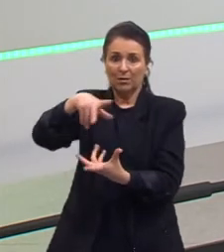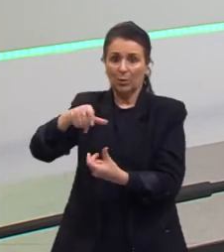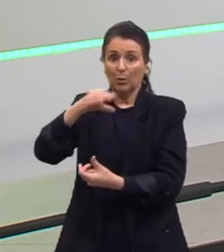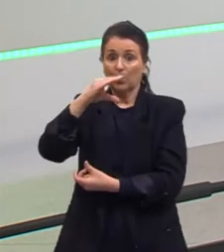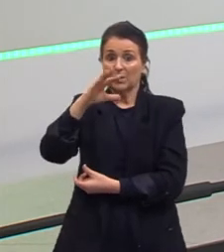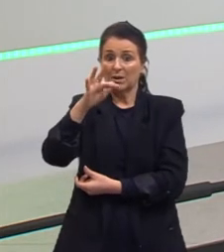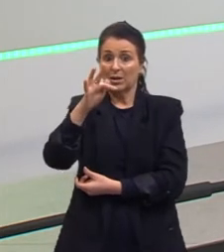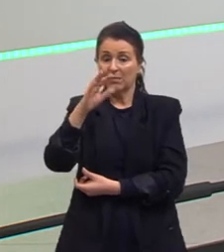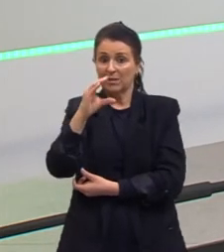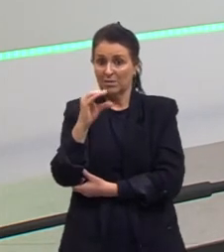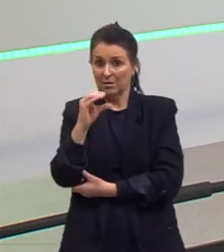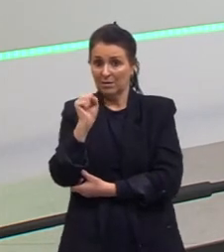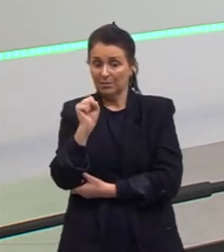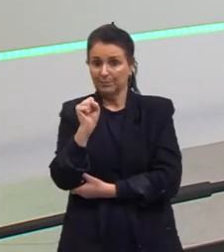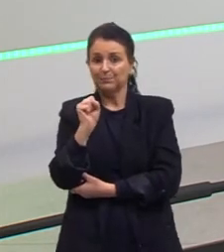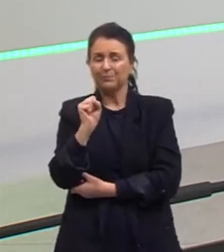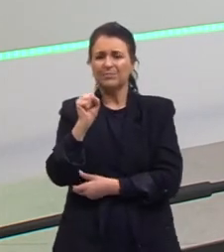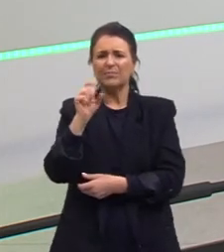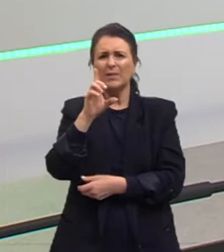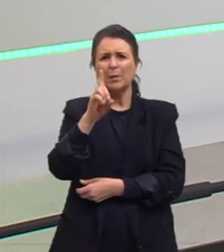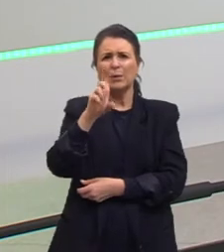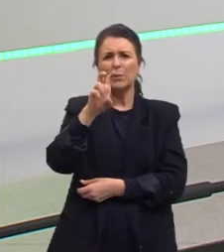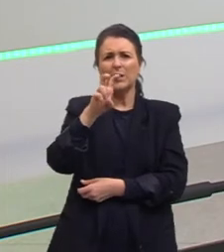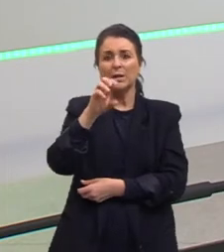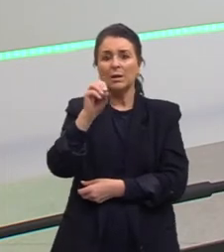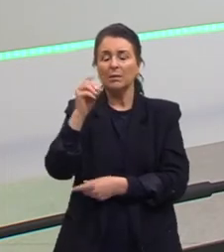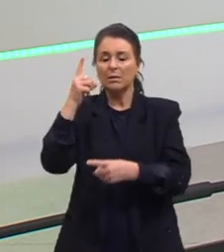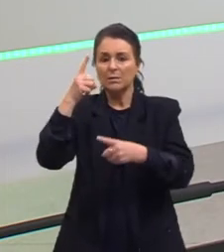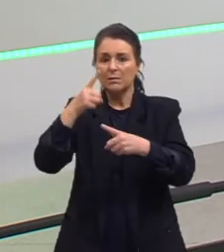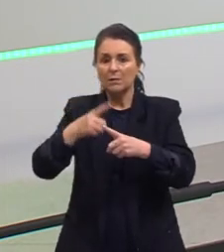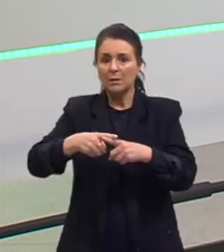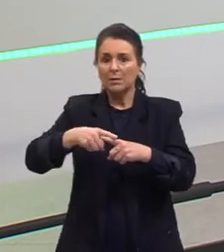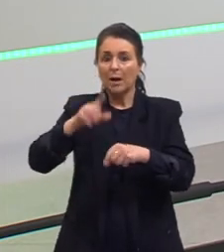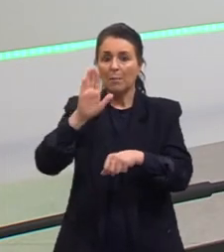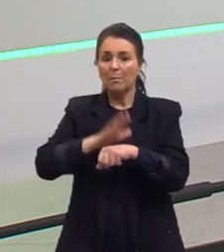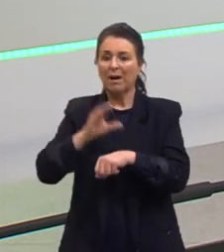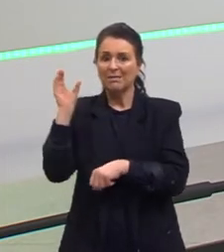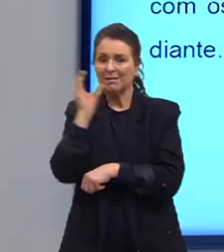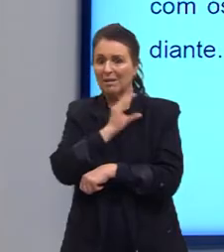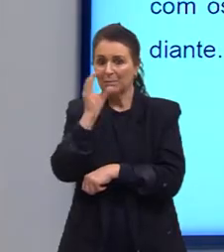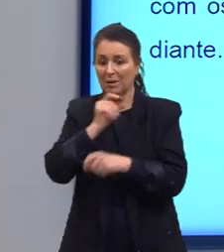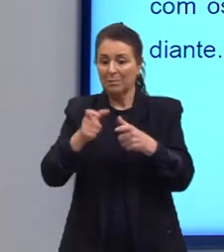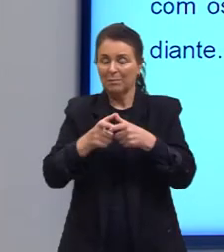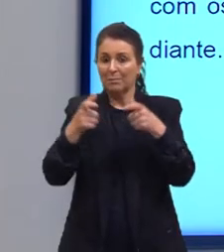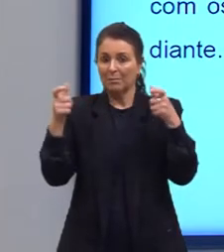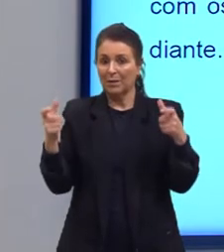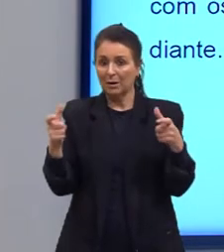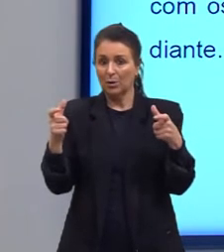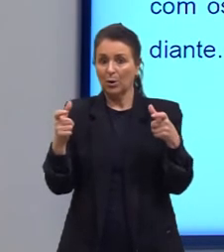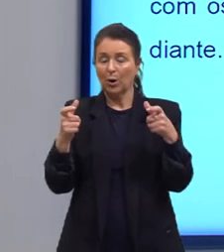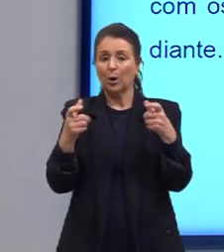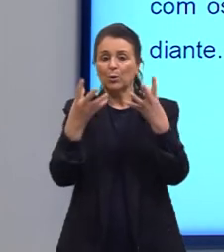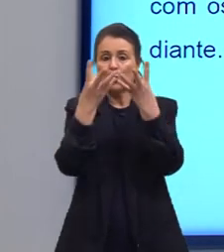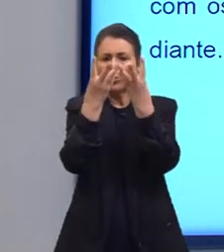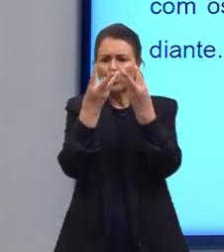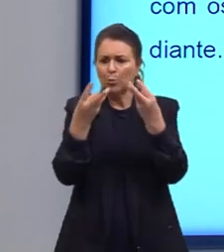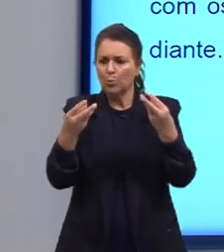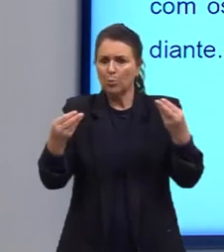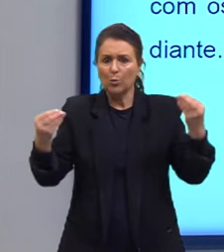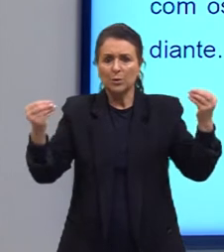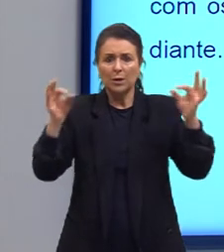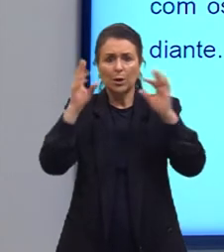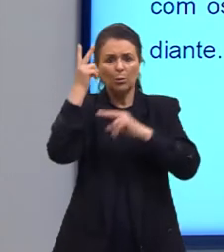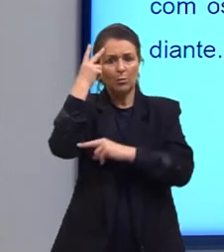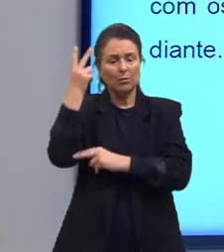ela pode ser até 1.500 vezes mais rápida né maior do que a decomposição natural porque